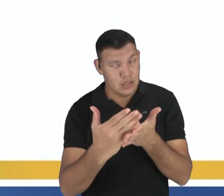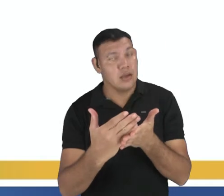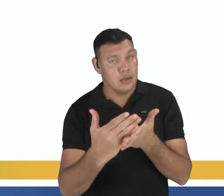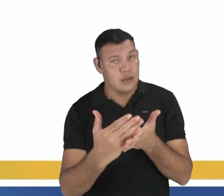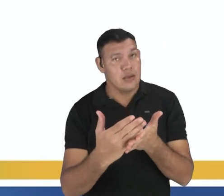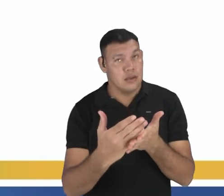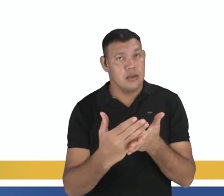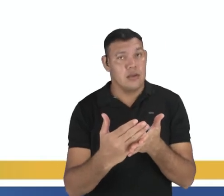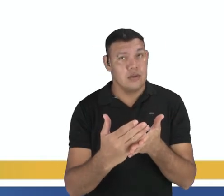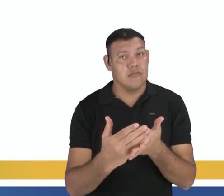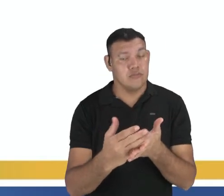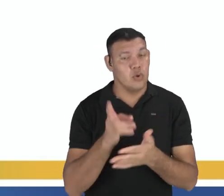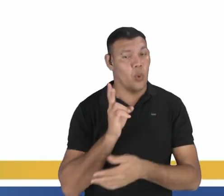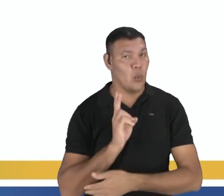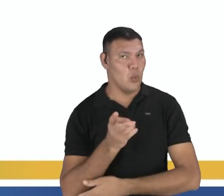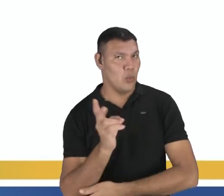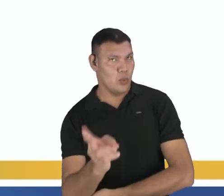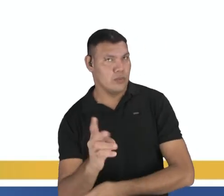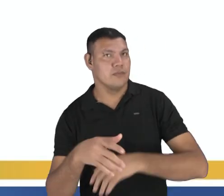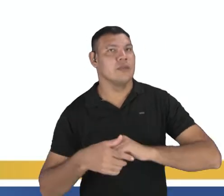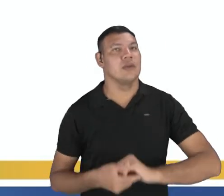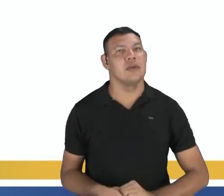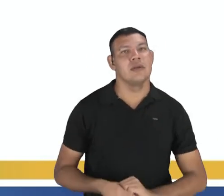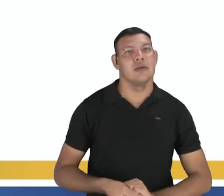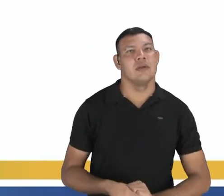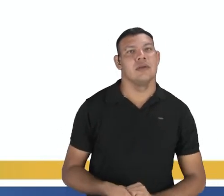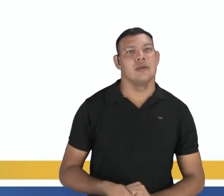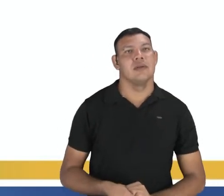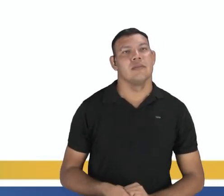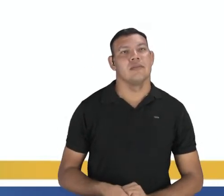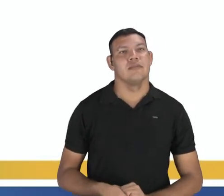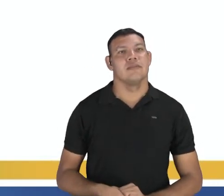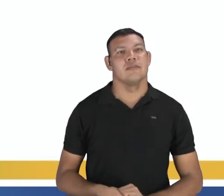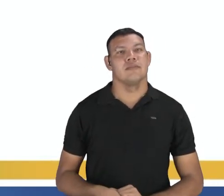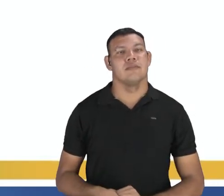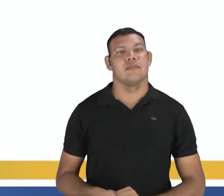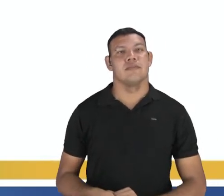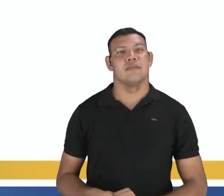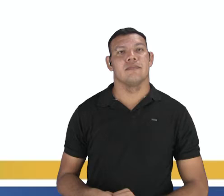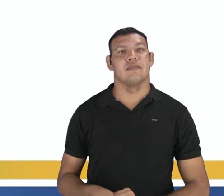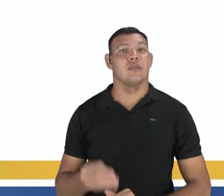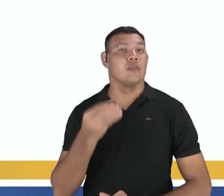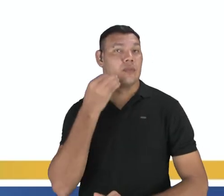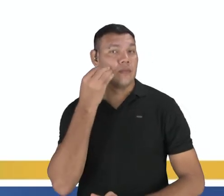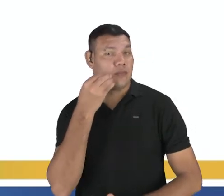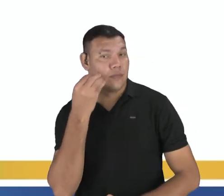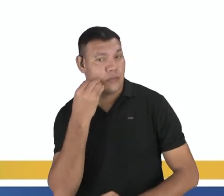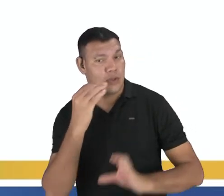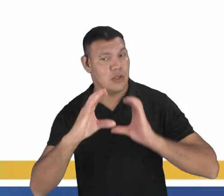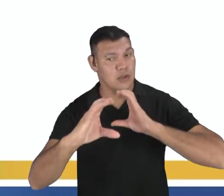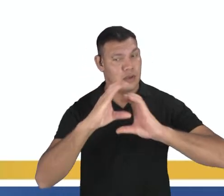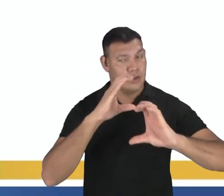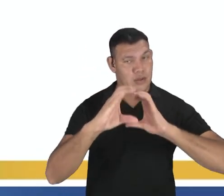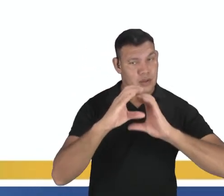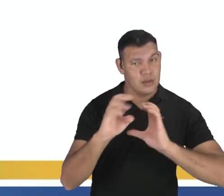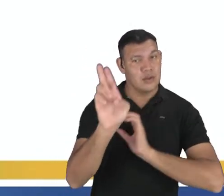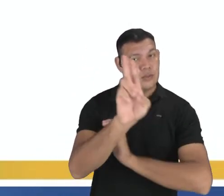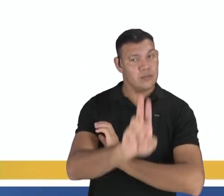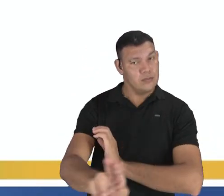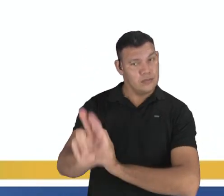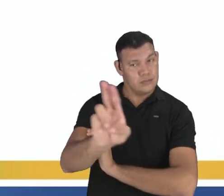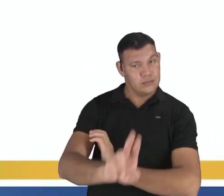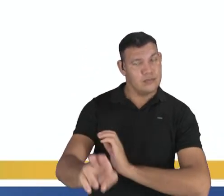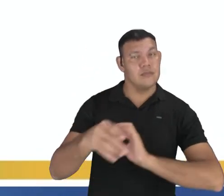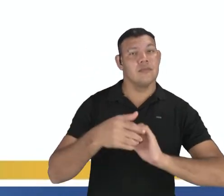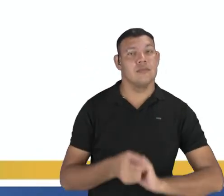para iniciar, manter ou retomar ou concluir o ato de comunicação, testa o canal de comunicação, como